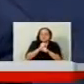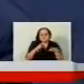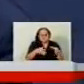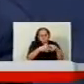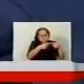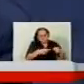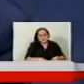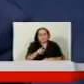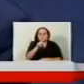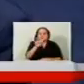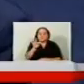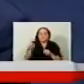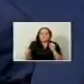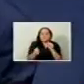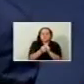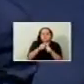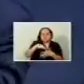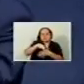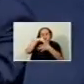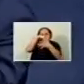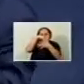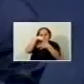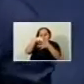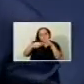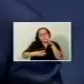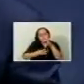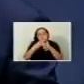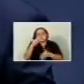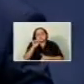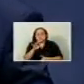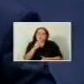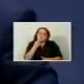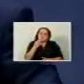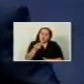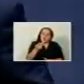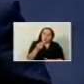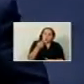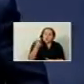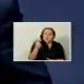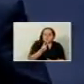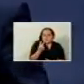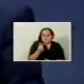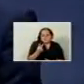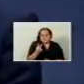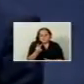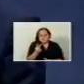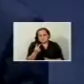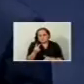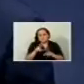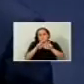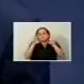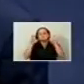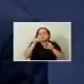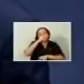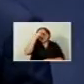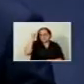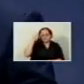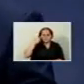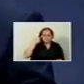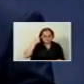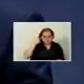PT, junto com essa liderança. E por fim, comentar dois aspectos da fala do prefeito,